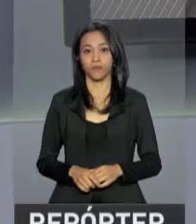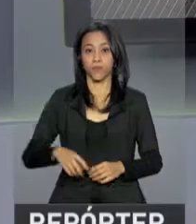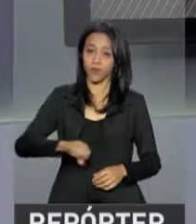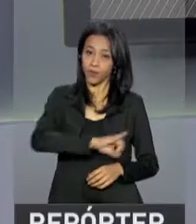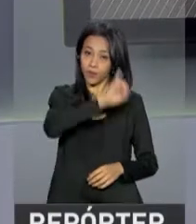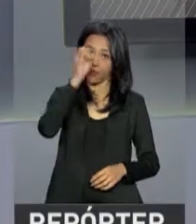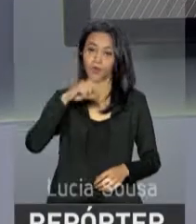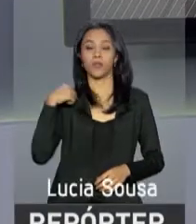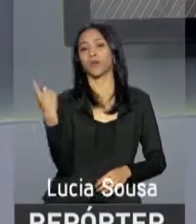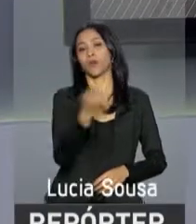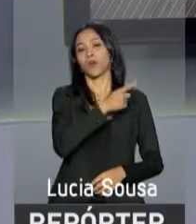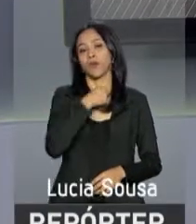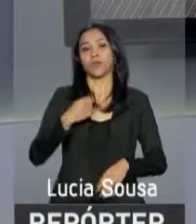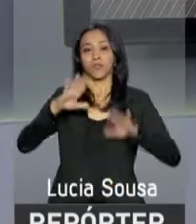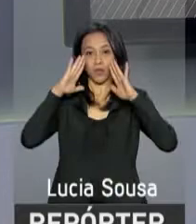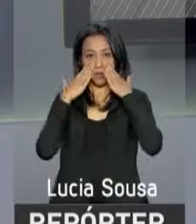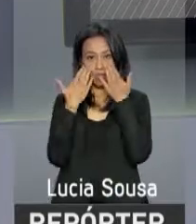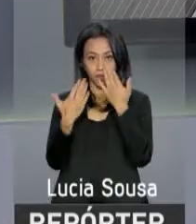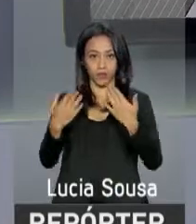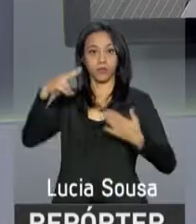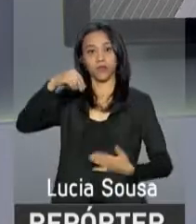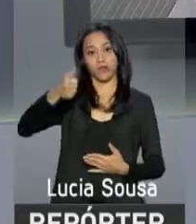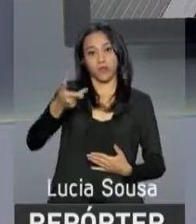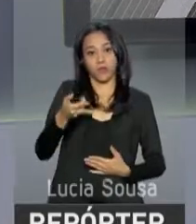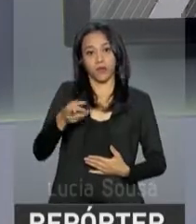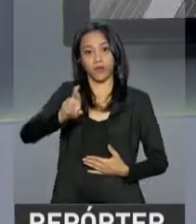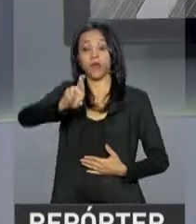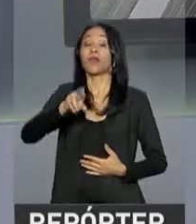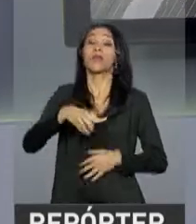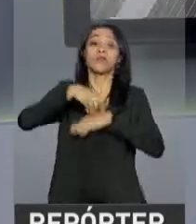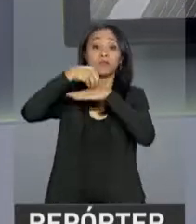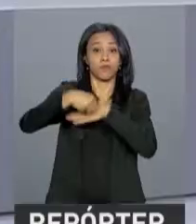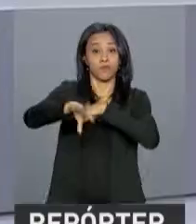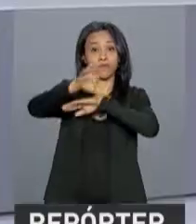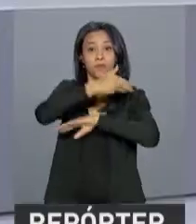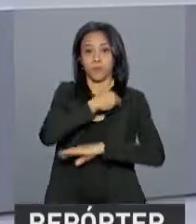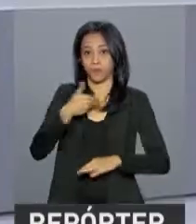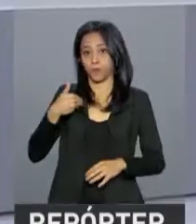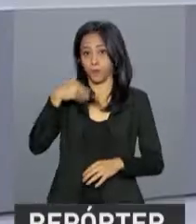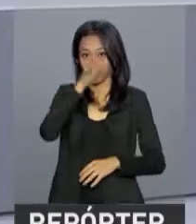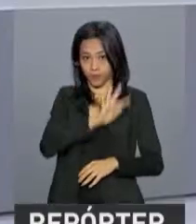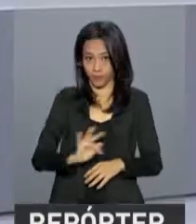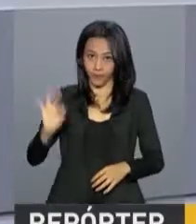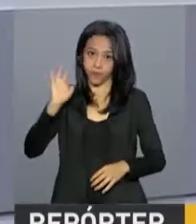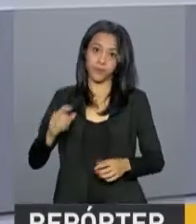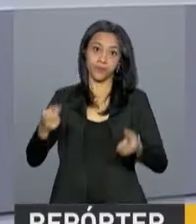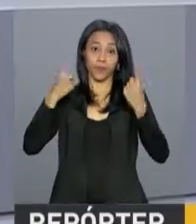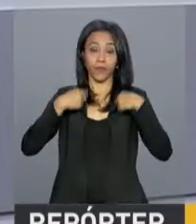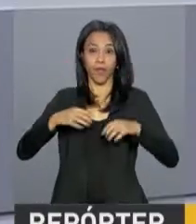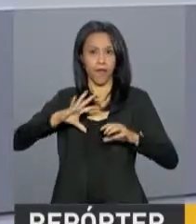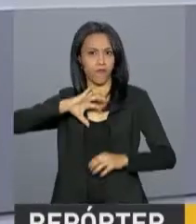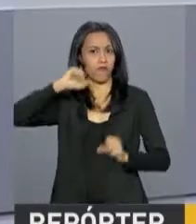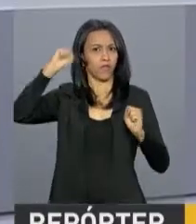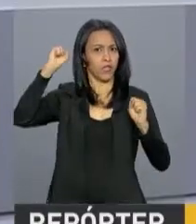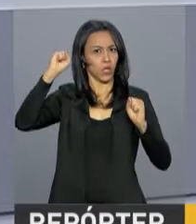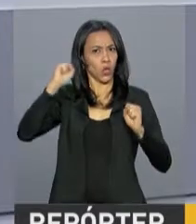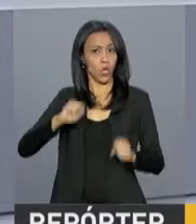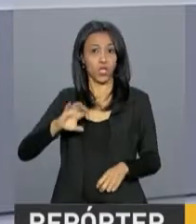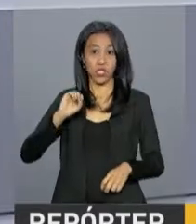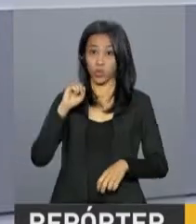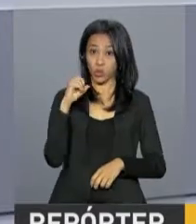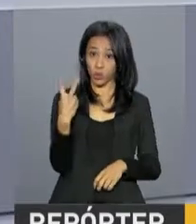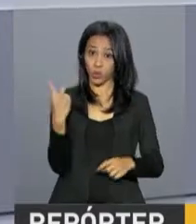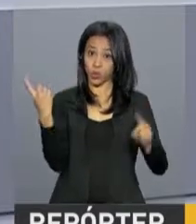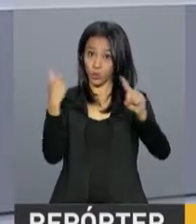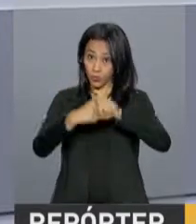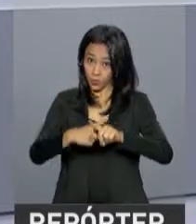Olá, estamos de volta com o repórter NBR e as notícias do governo federal. Com a vitória de 2-0 contra a Costa Rica, o